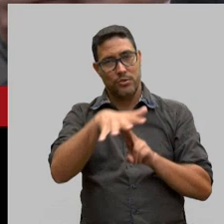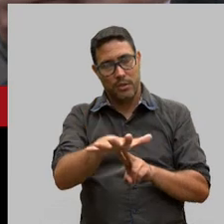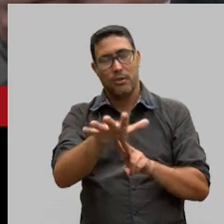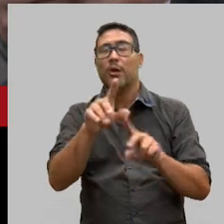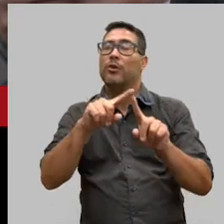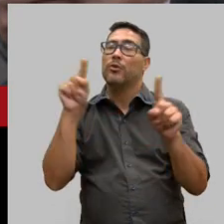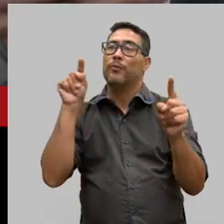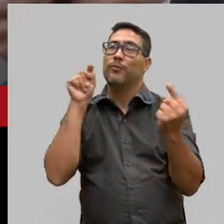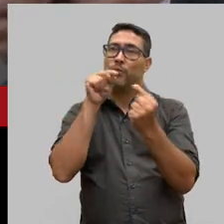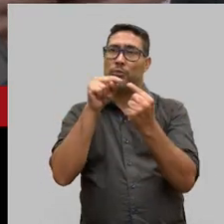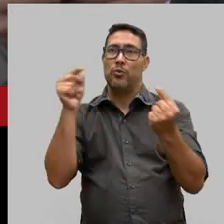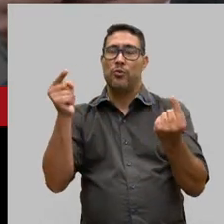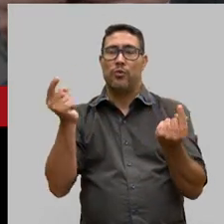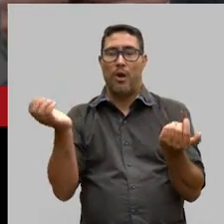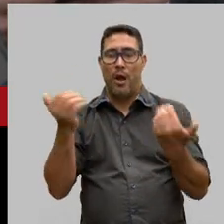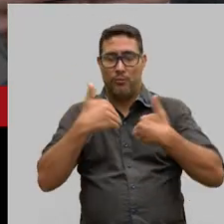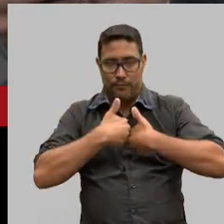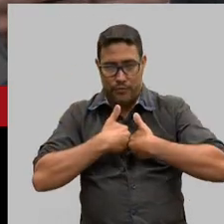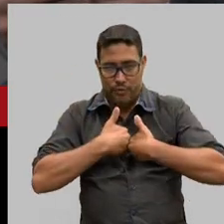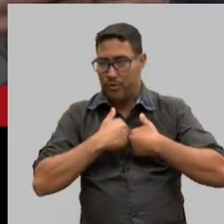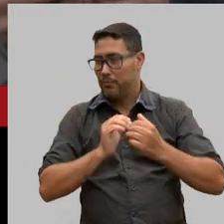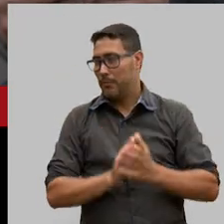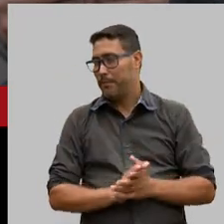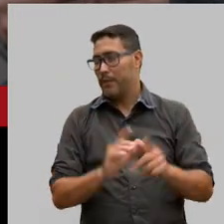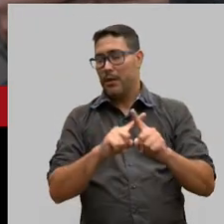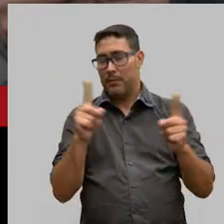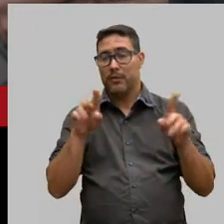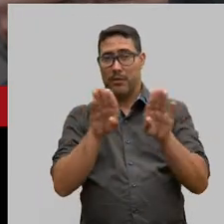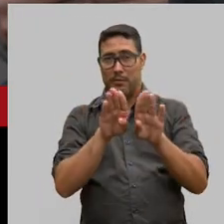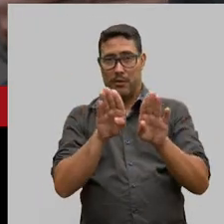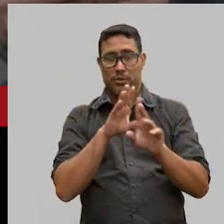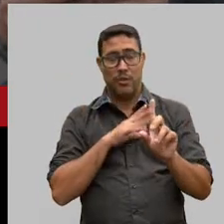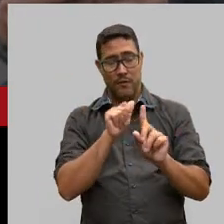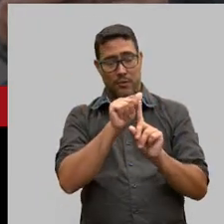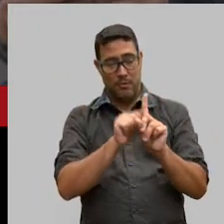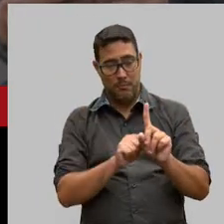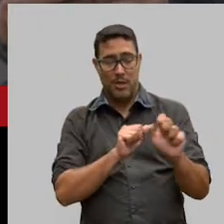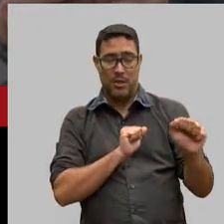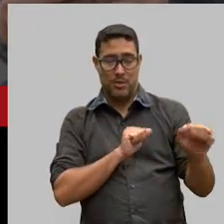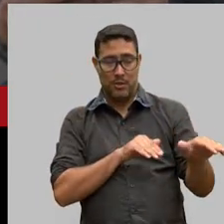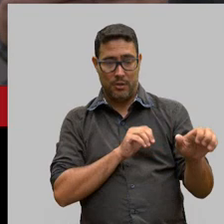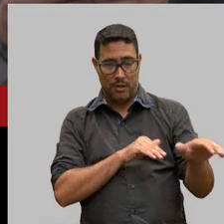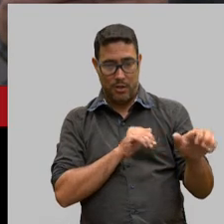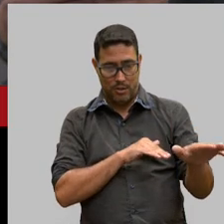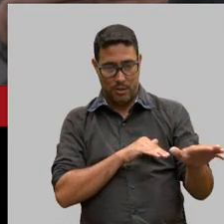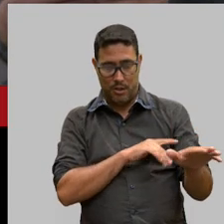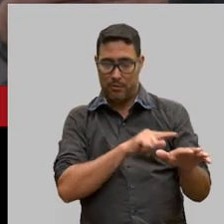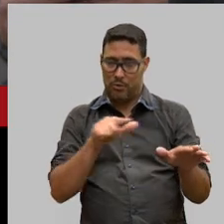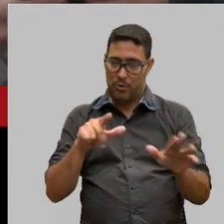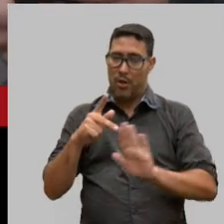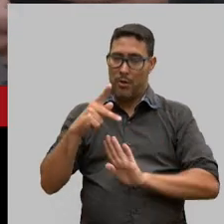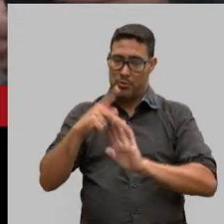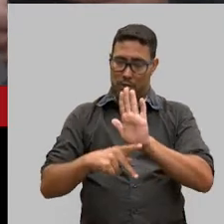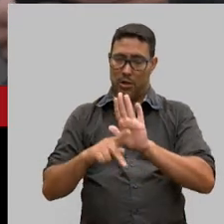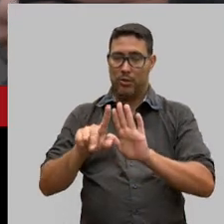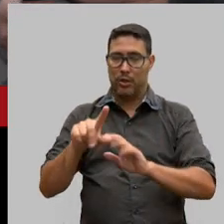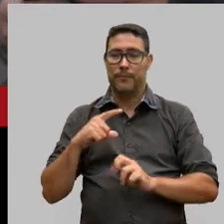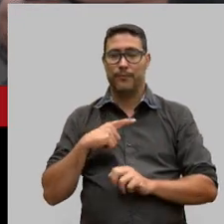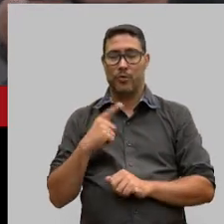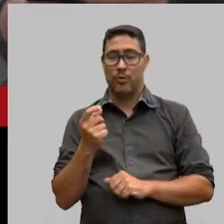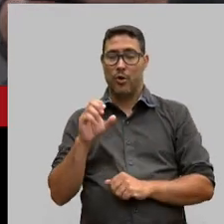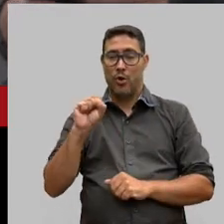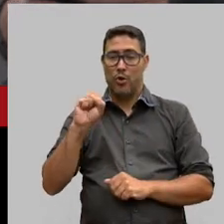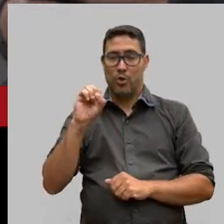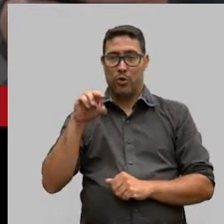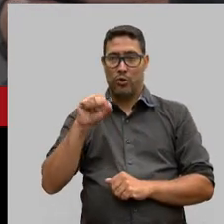mas também o outro que nós tivemos em setembro que o Cristiano nos deu a oportunidade aqui que foi o projeto Somos únicos que tratou da pessoa com